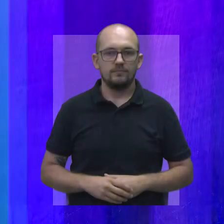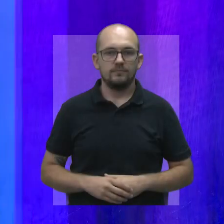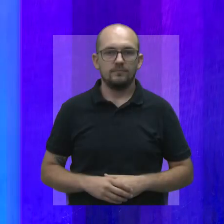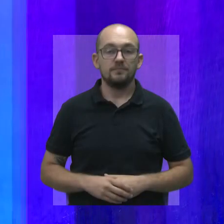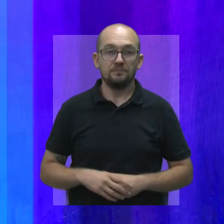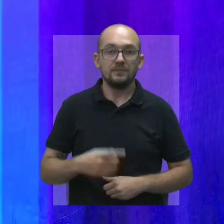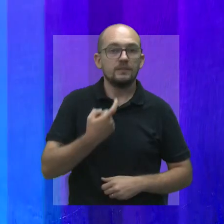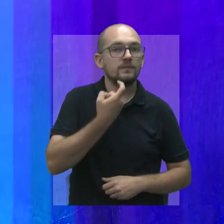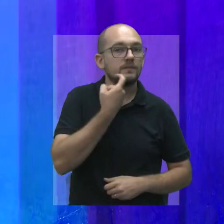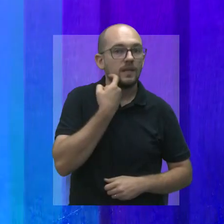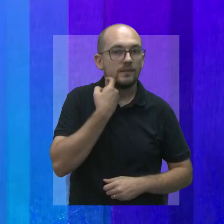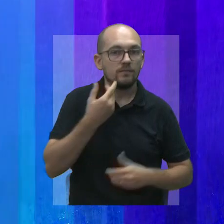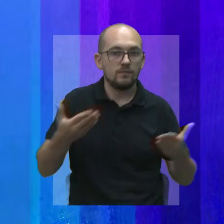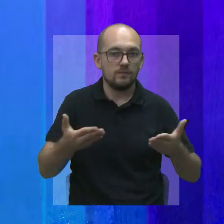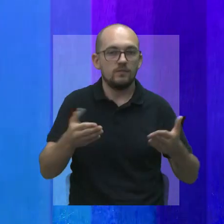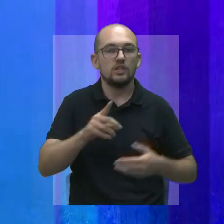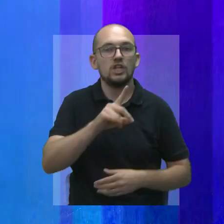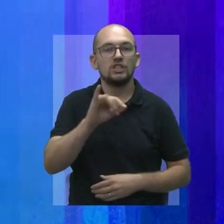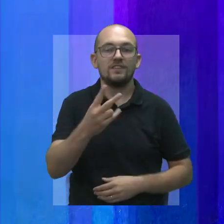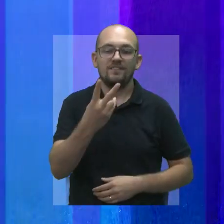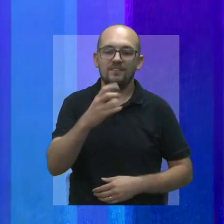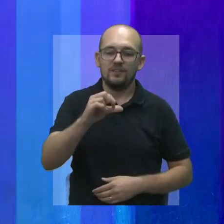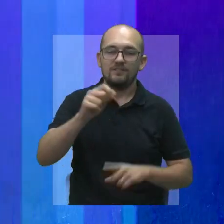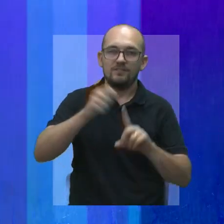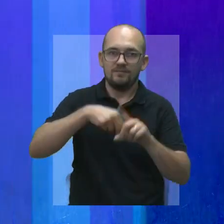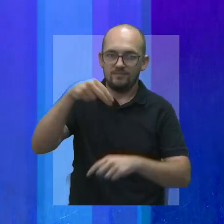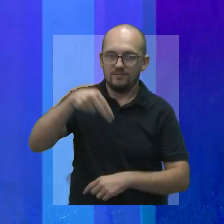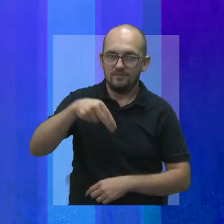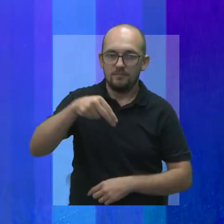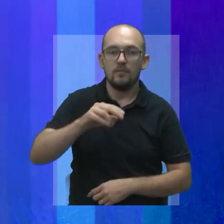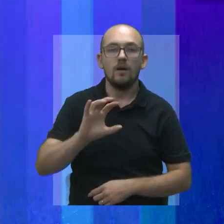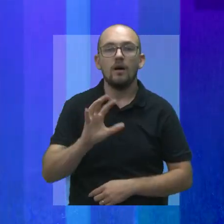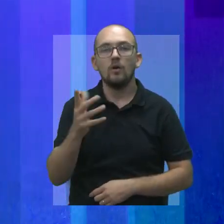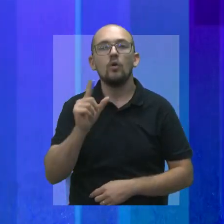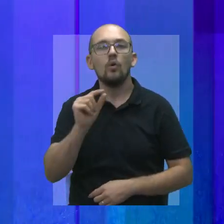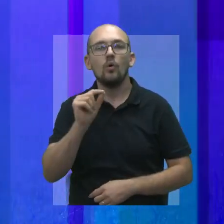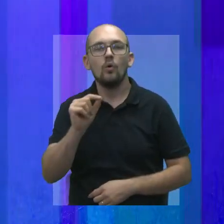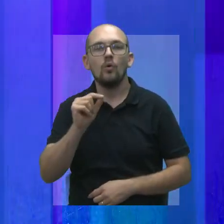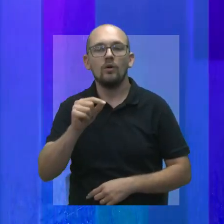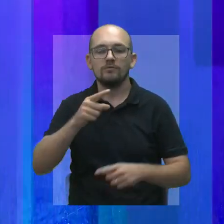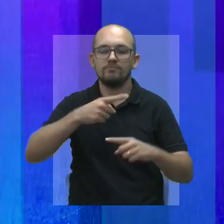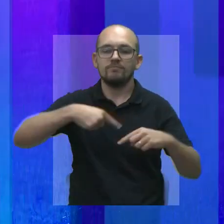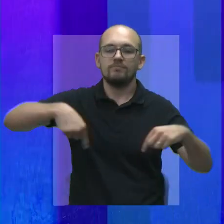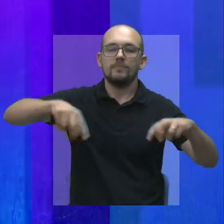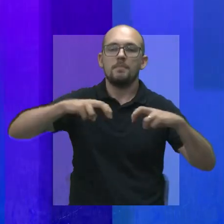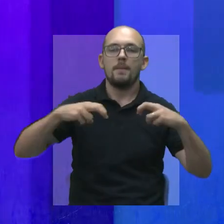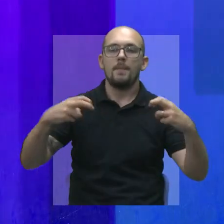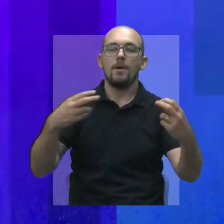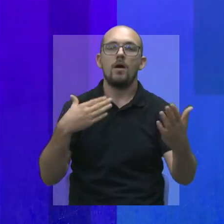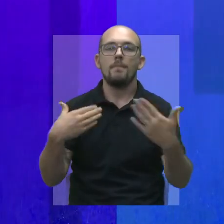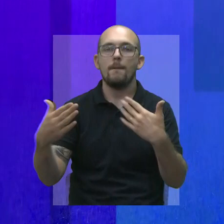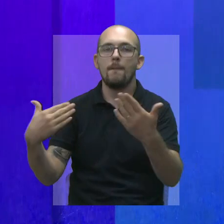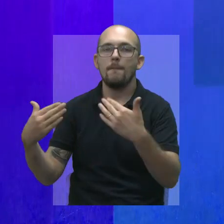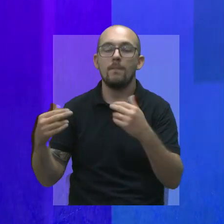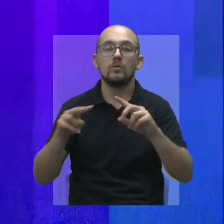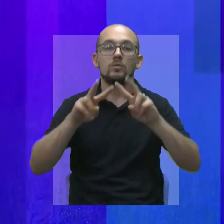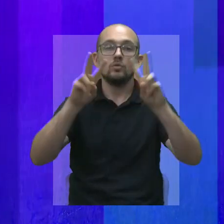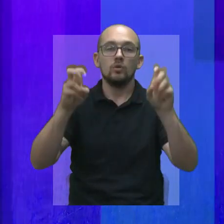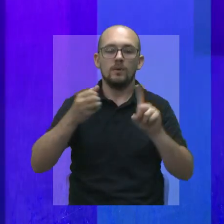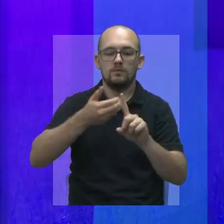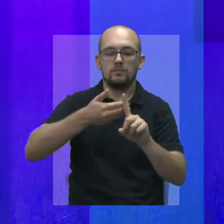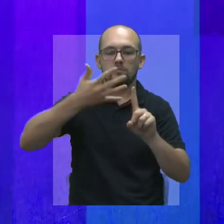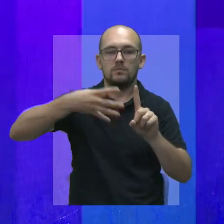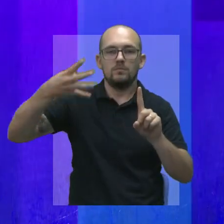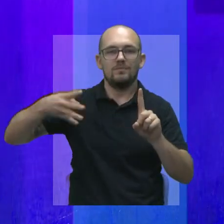Nesta sexta-feira, dia 29 de novembro, vai rolar roda de conversa sobre LGBTfobia,